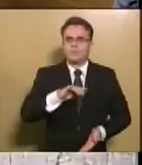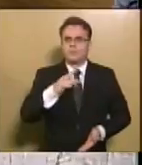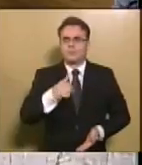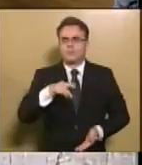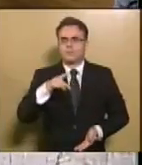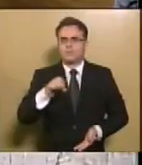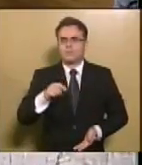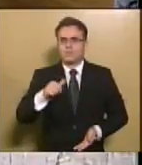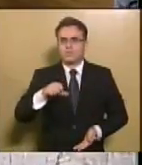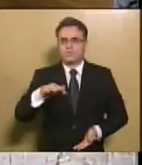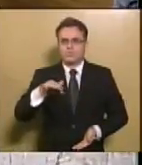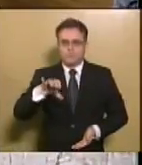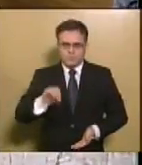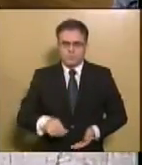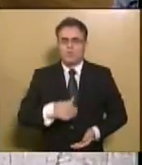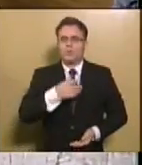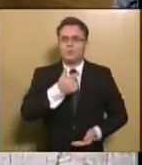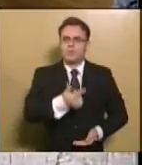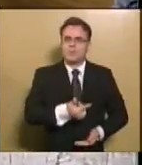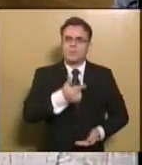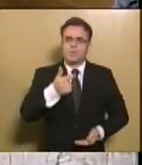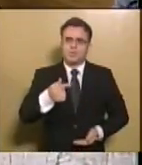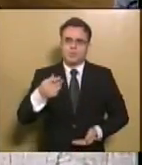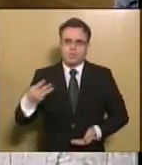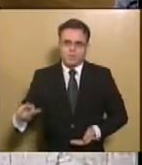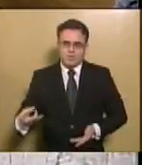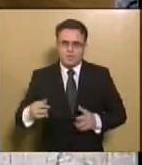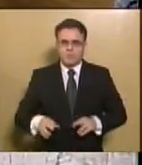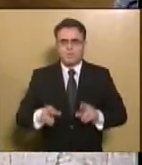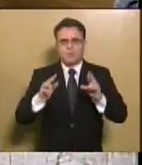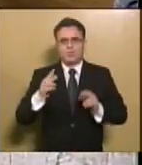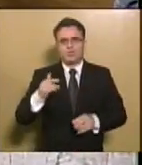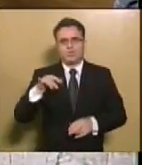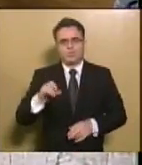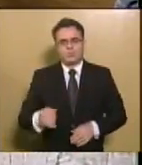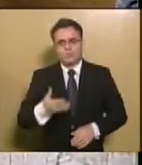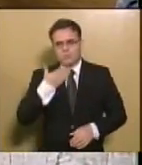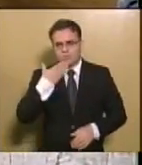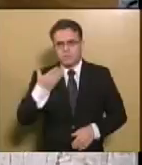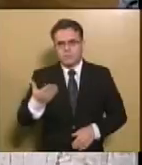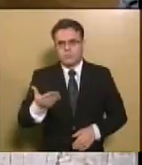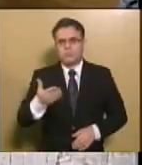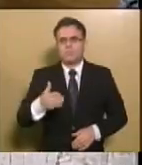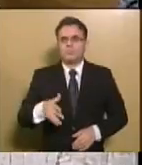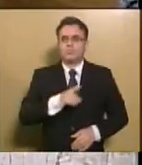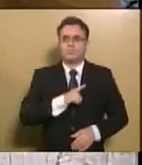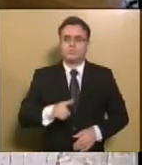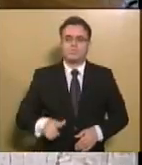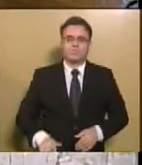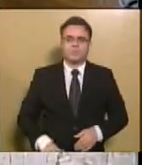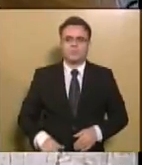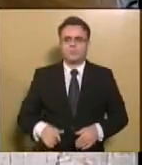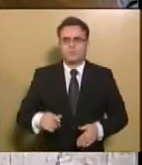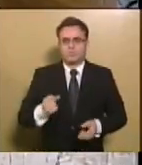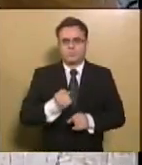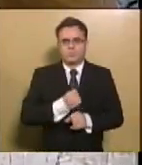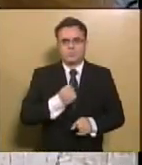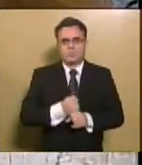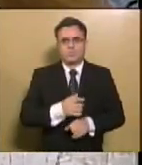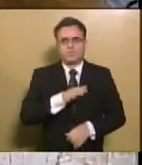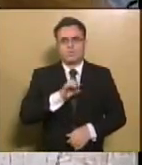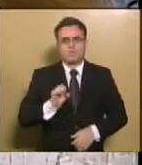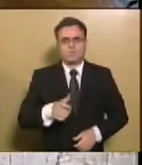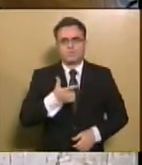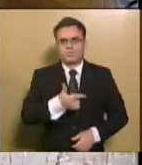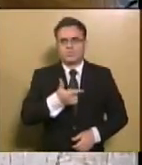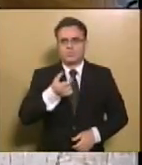número 273, de autoria do deputado Jorge Passos. Excelentíssimo senhor governador, recuperação asfáltica da rodovia